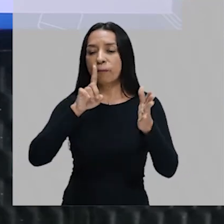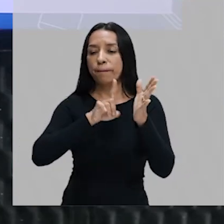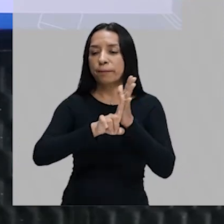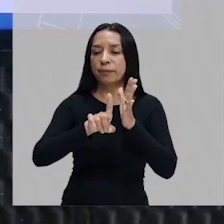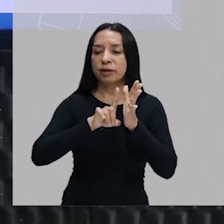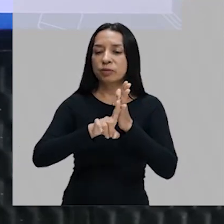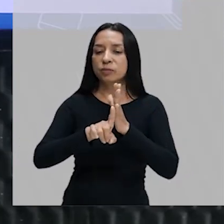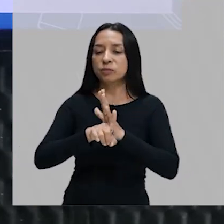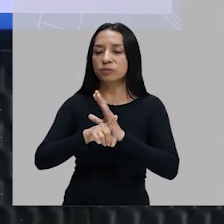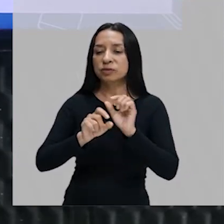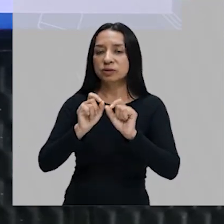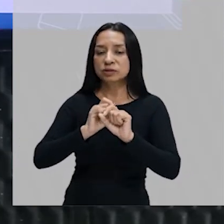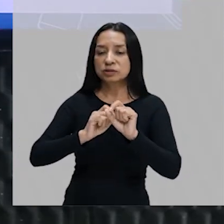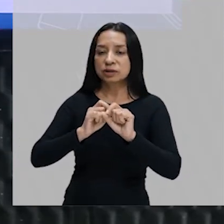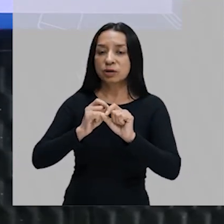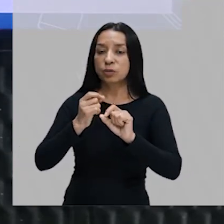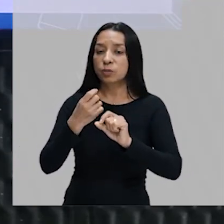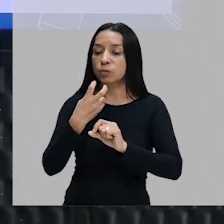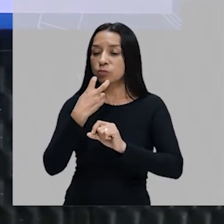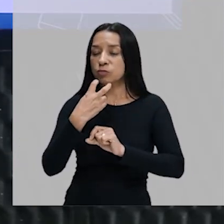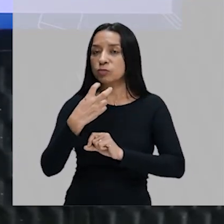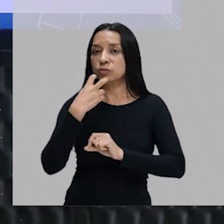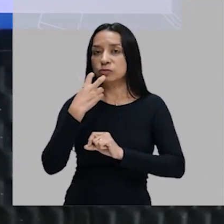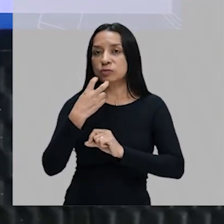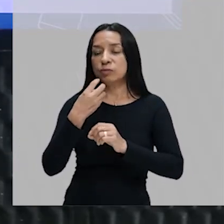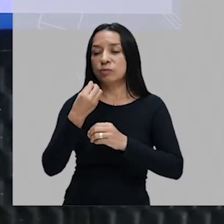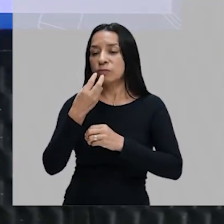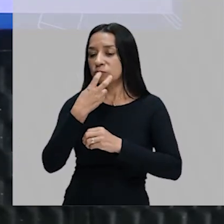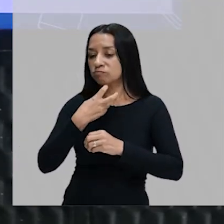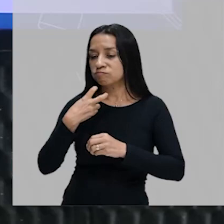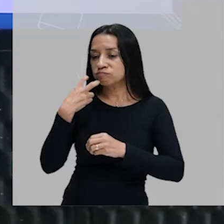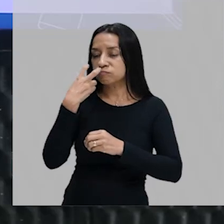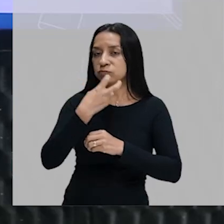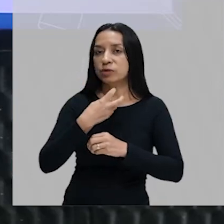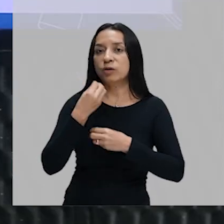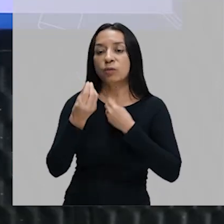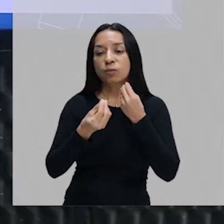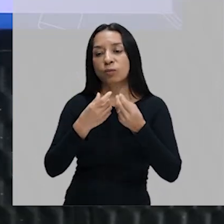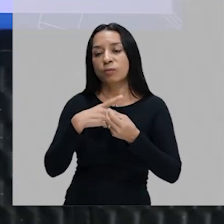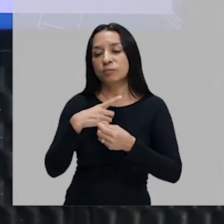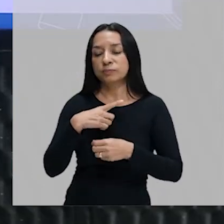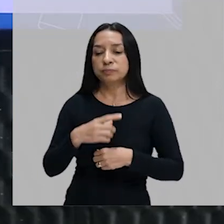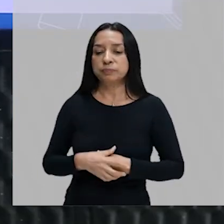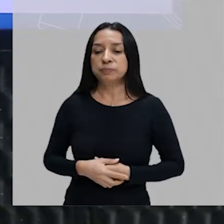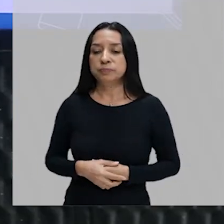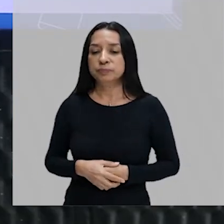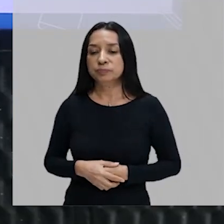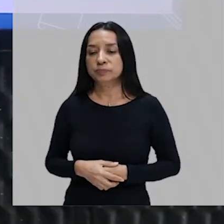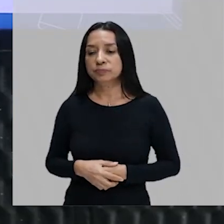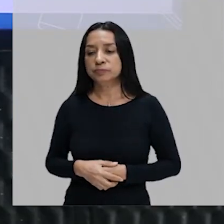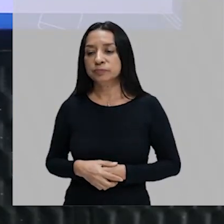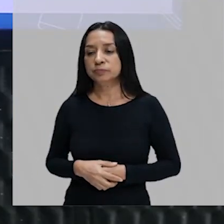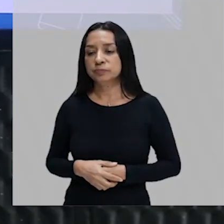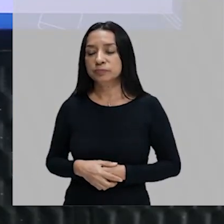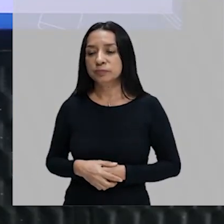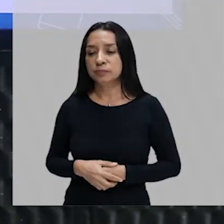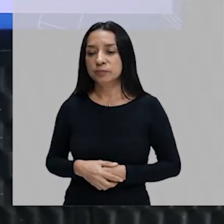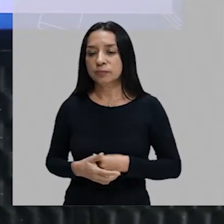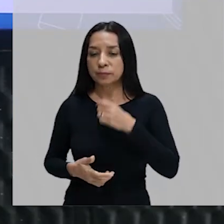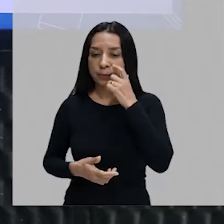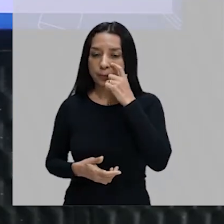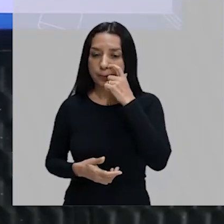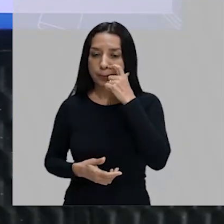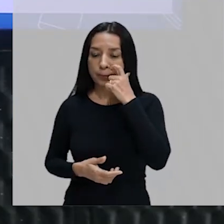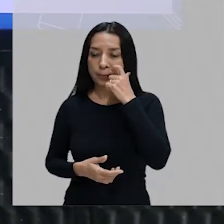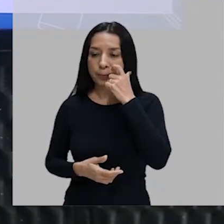então a entonação é de pergunta, é como tem passado, né? Como andas? Como